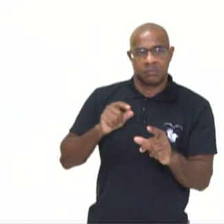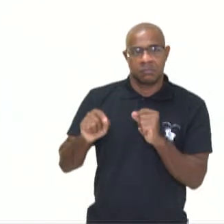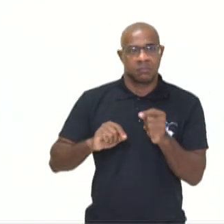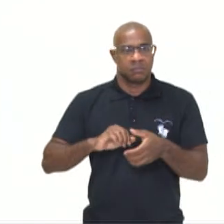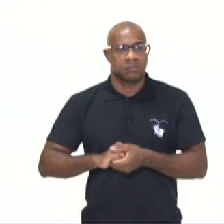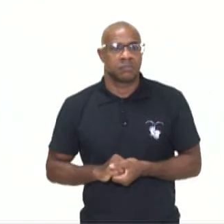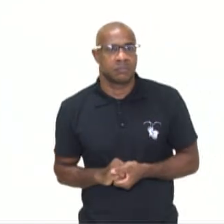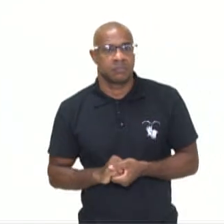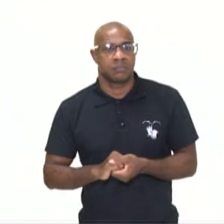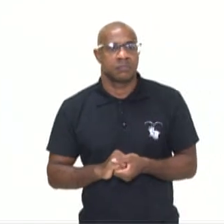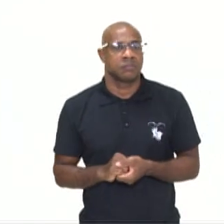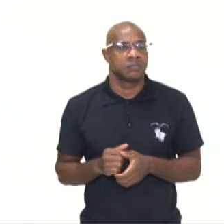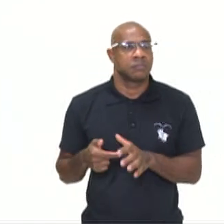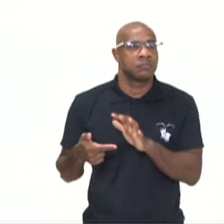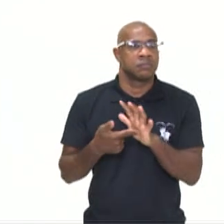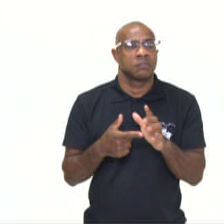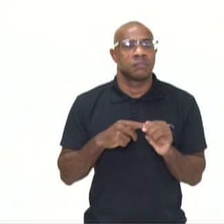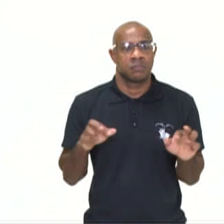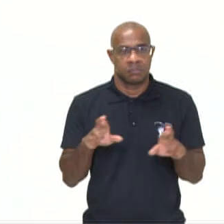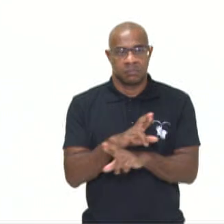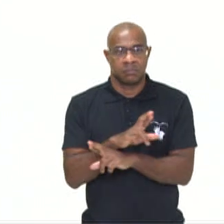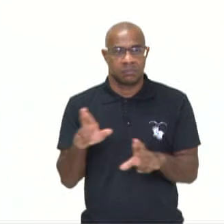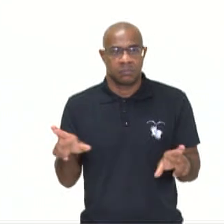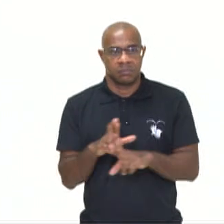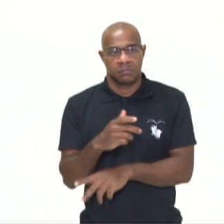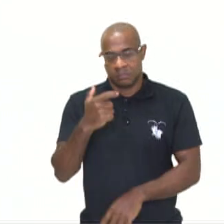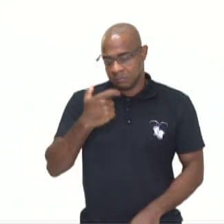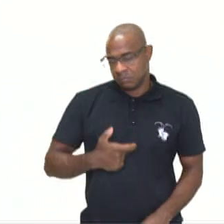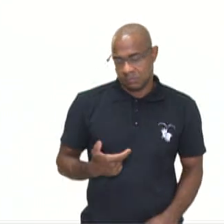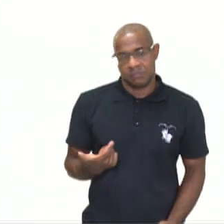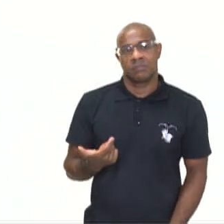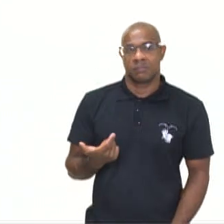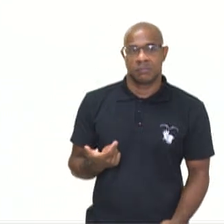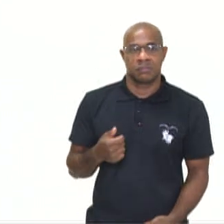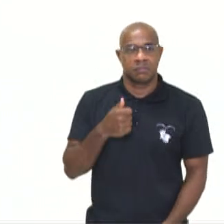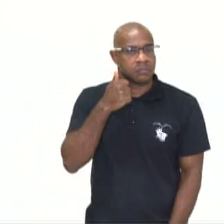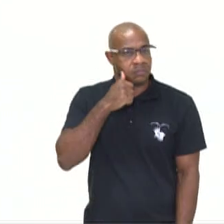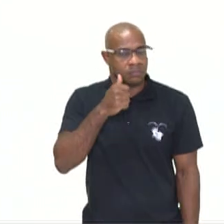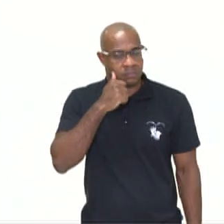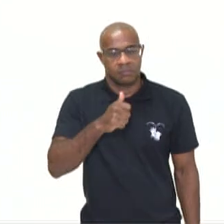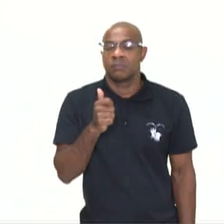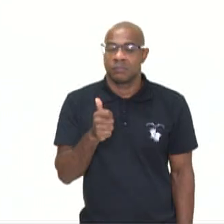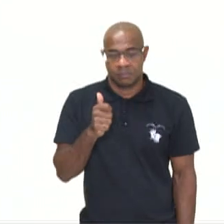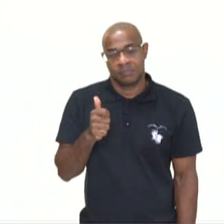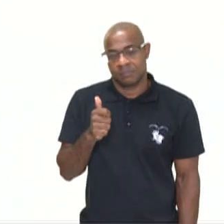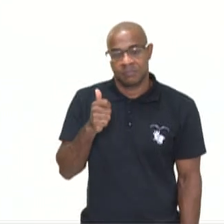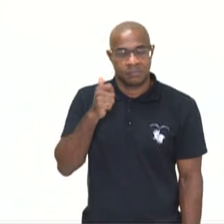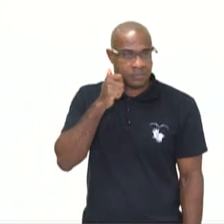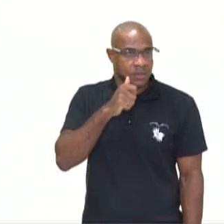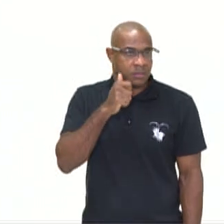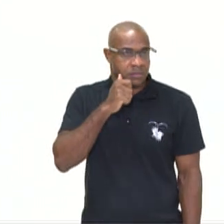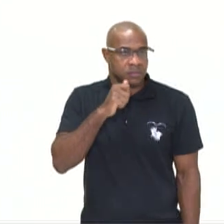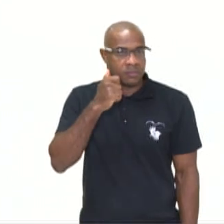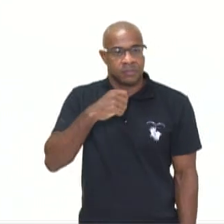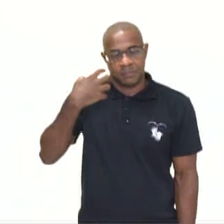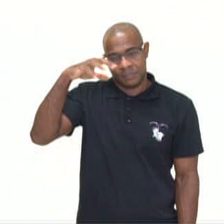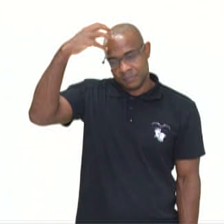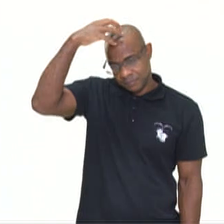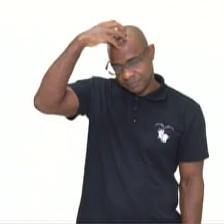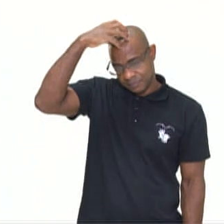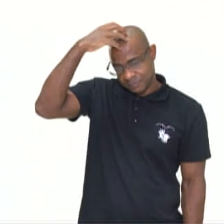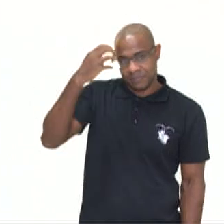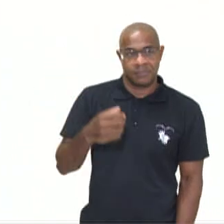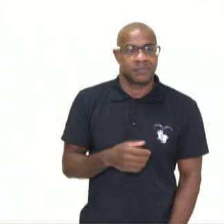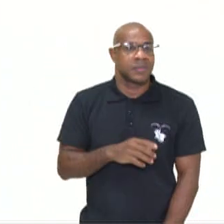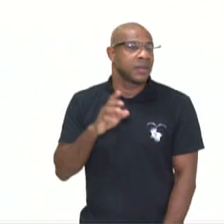ler, estabelece uma relação intertextual com o conto A Branca de Neve e os Sete Anões. Vamos comprovar isso. O eu lírico,